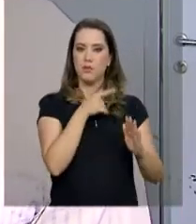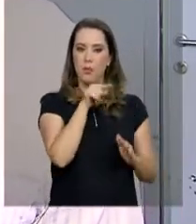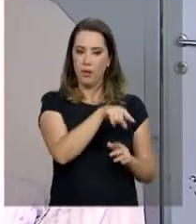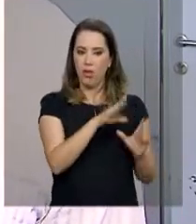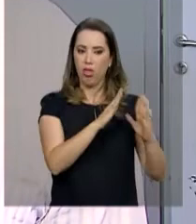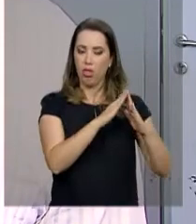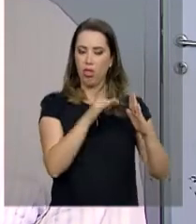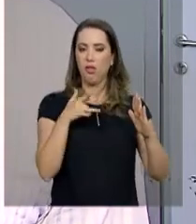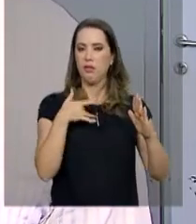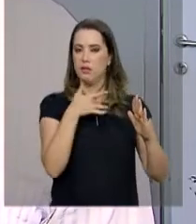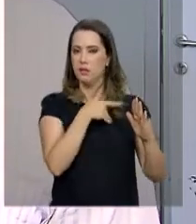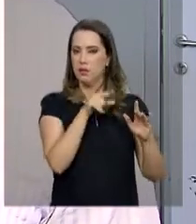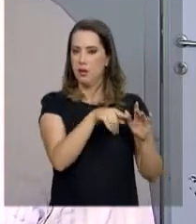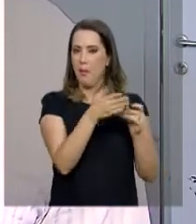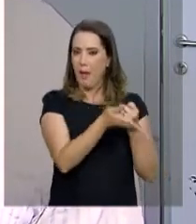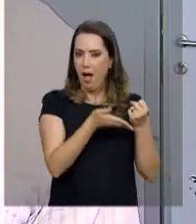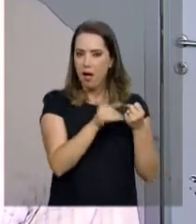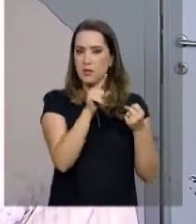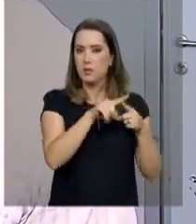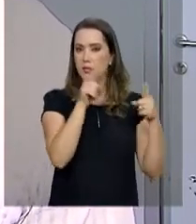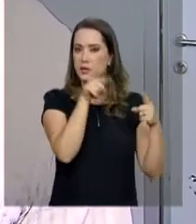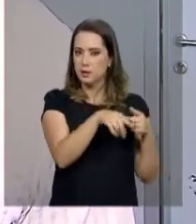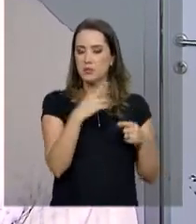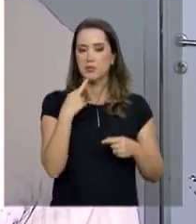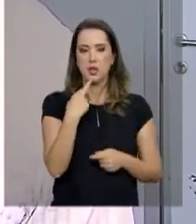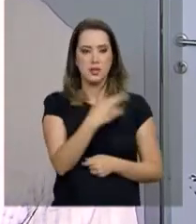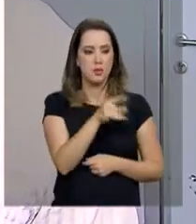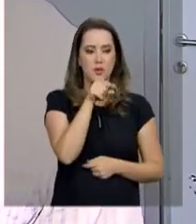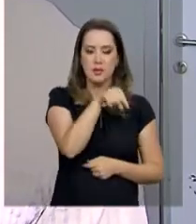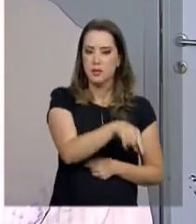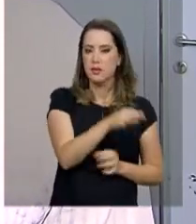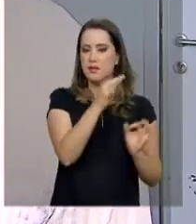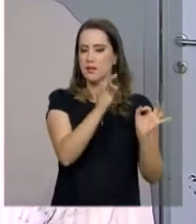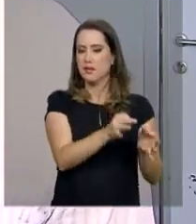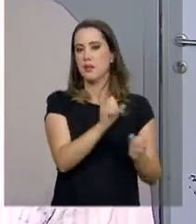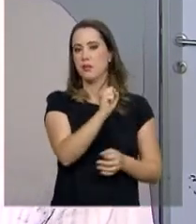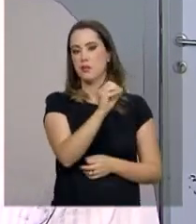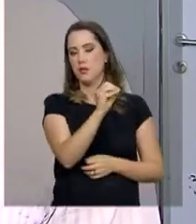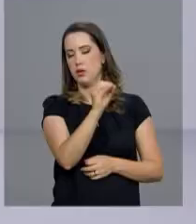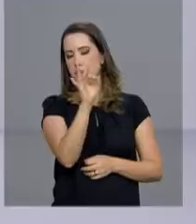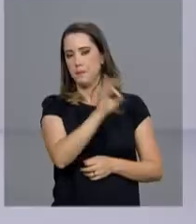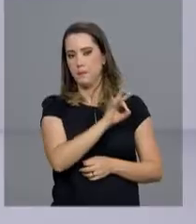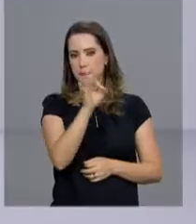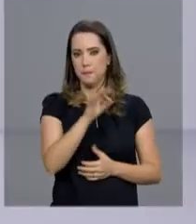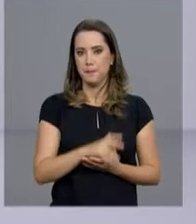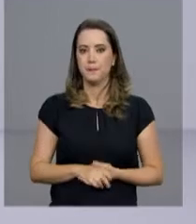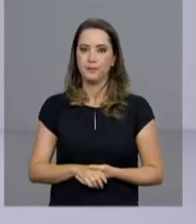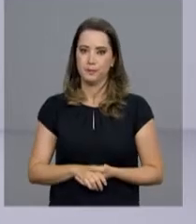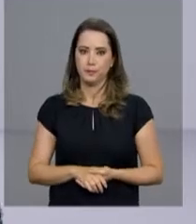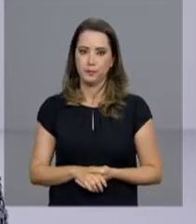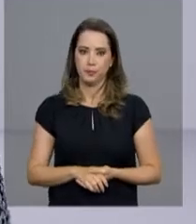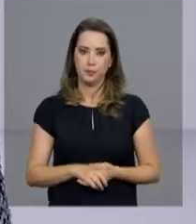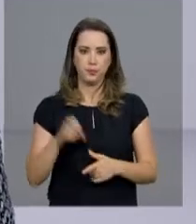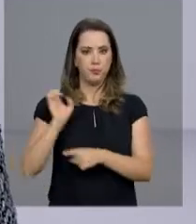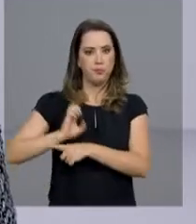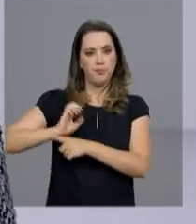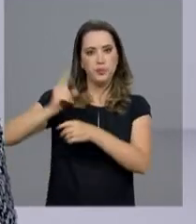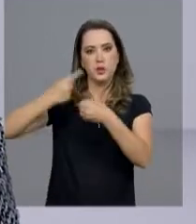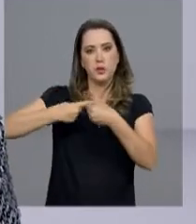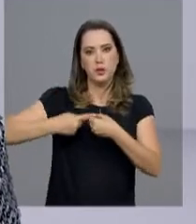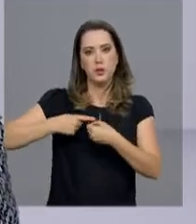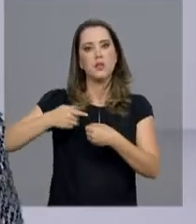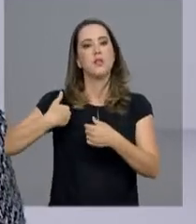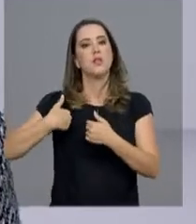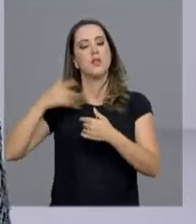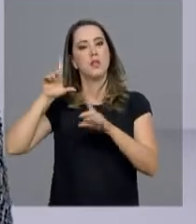dentro das próprias unidades básicas é provado que 80% dos casos podem ser resolvidos nas unidades básicas estados e municípios que